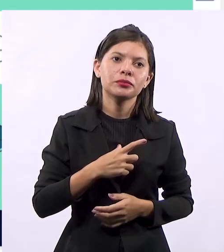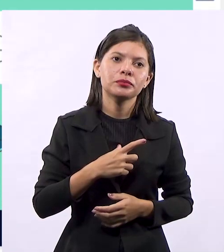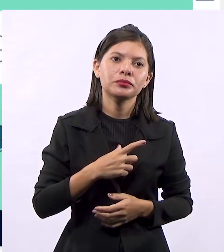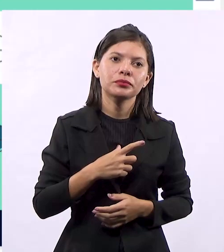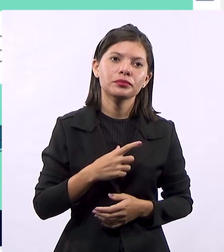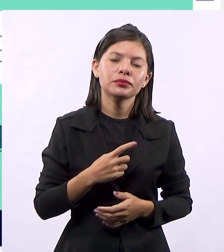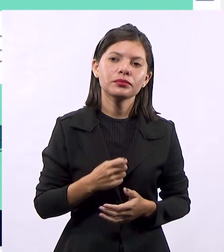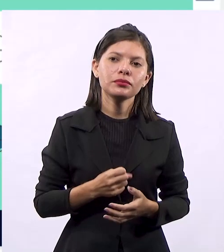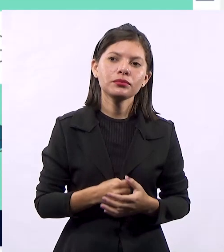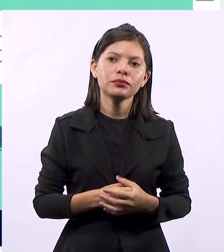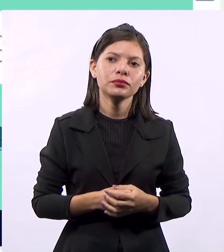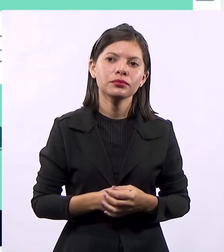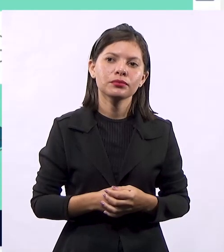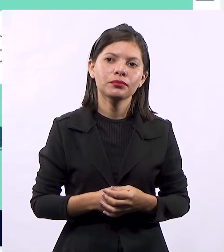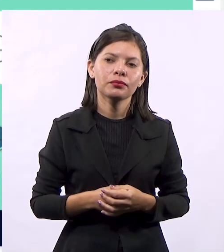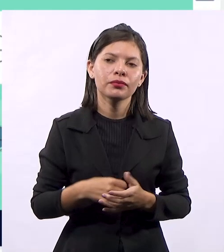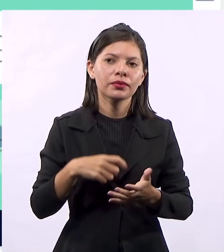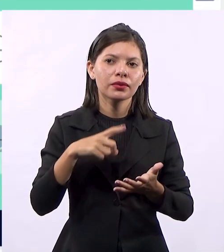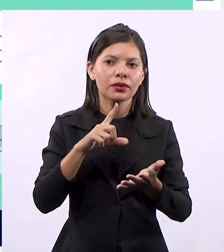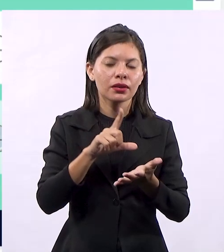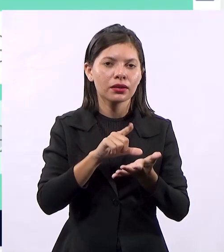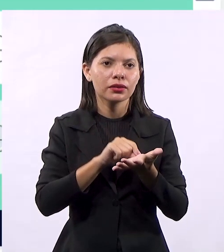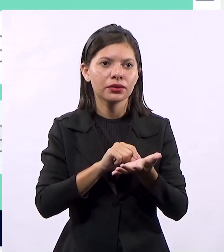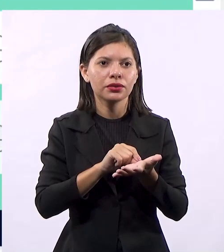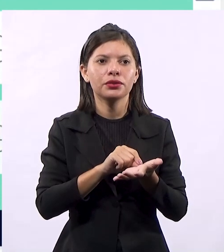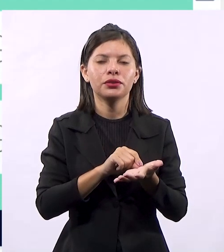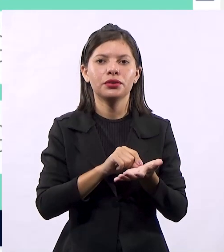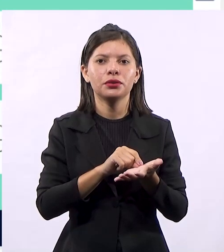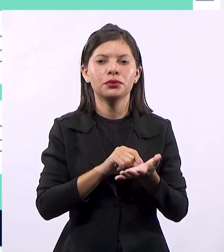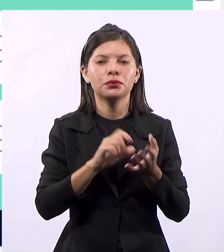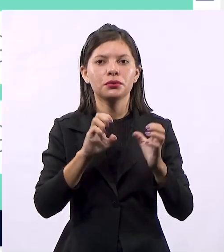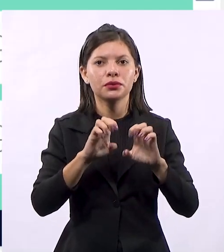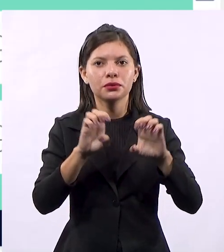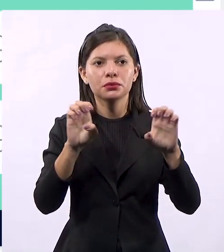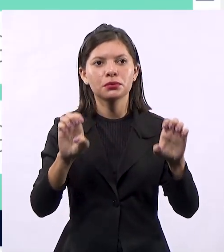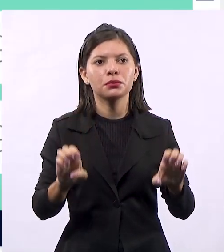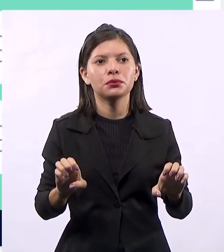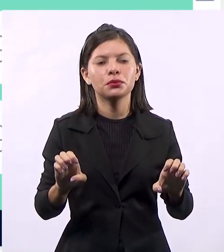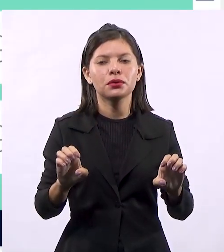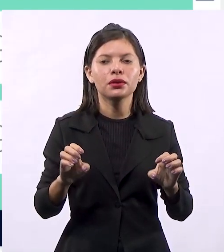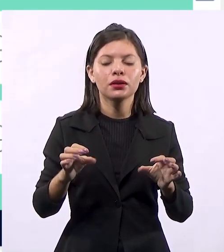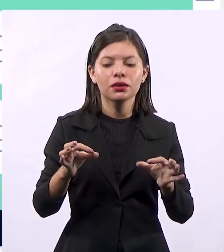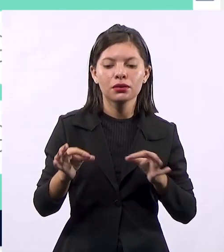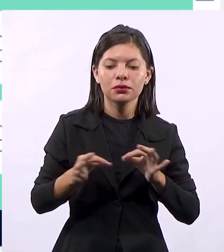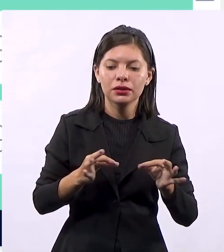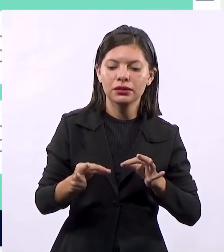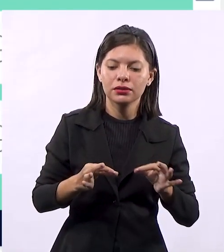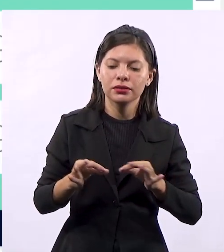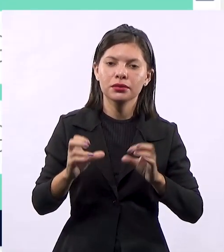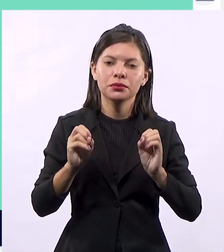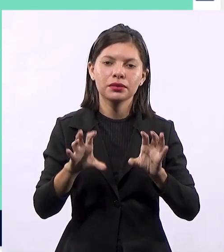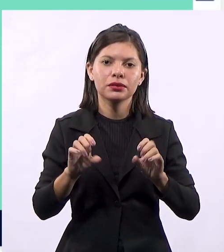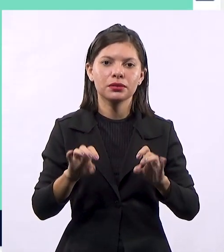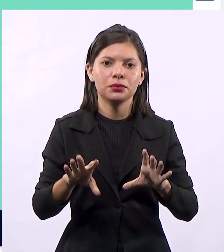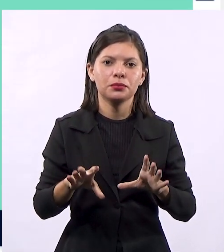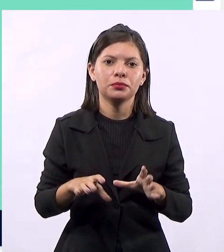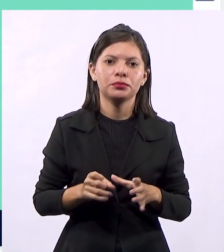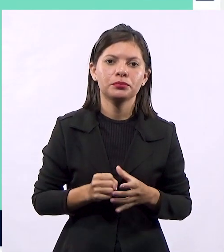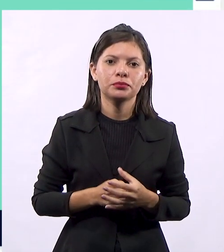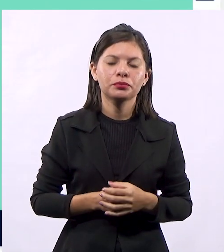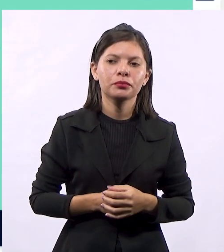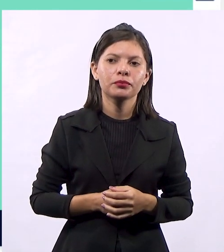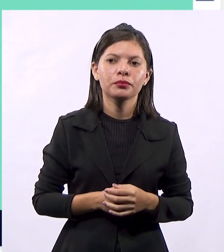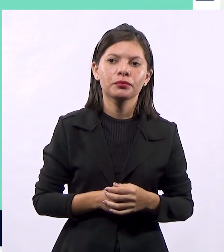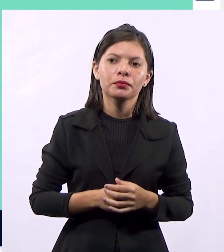artigo 206 e ainda nós temos mais um detalhe aqui que vimos no 208, a estrutura e